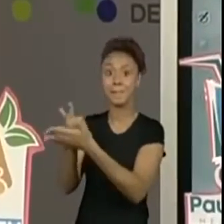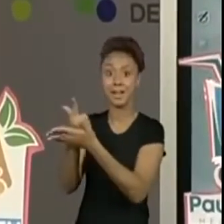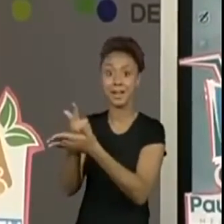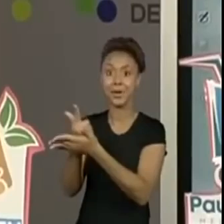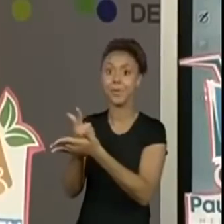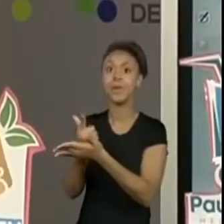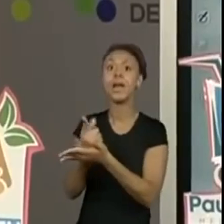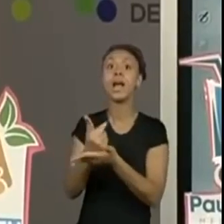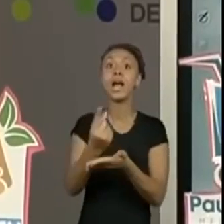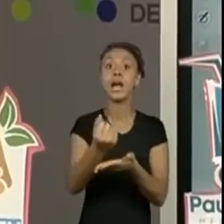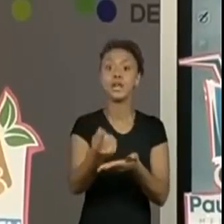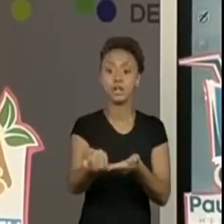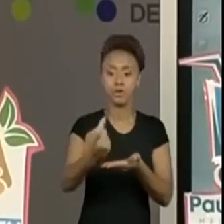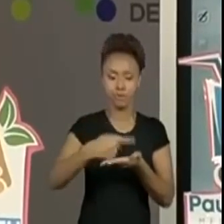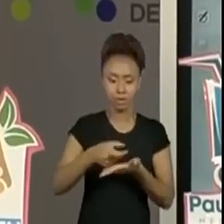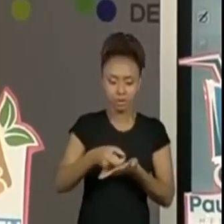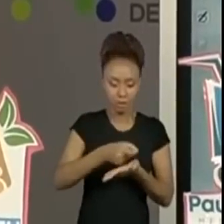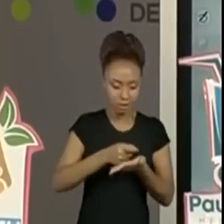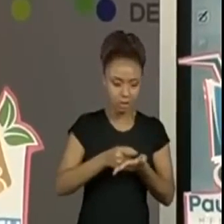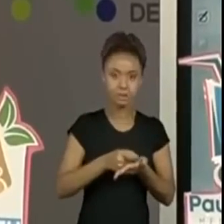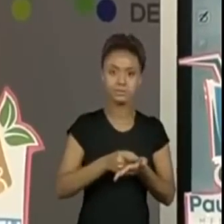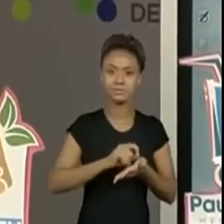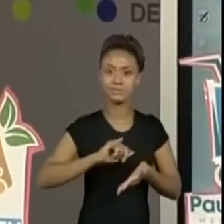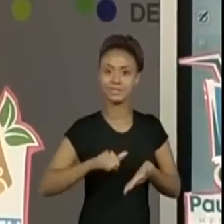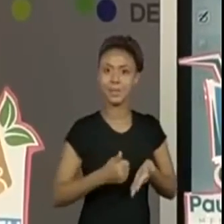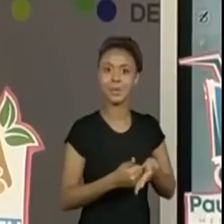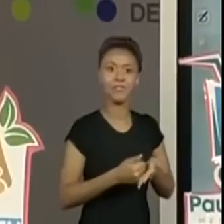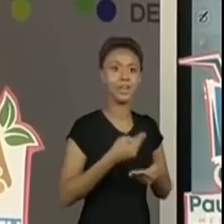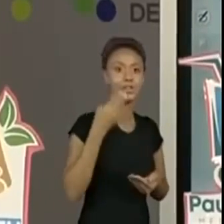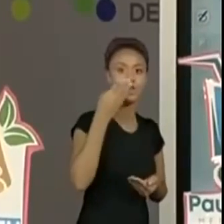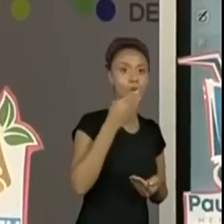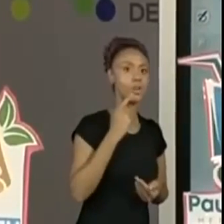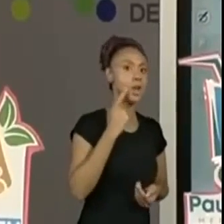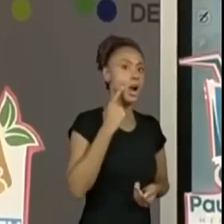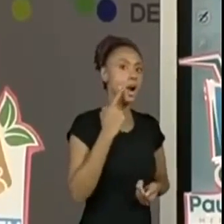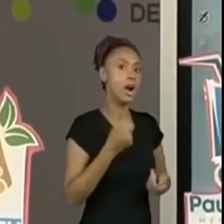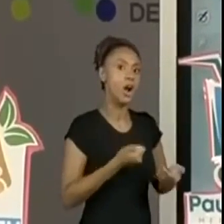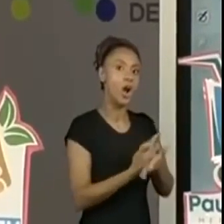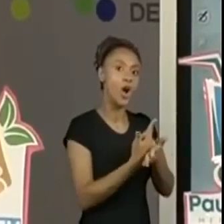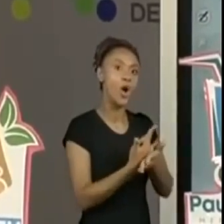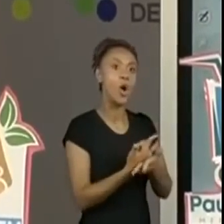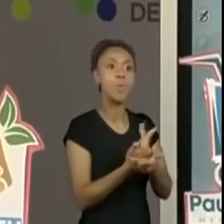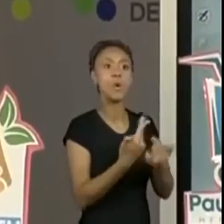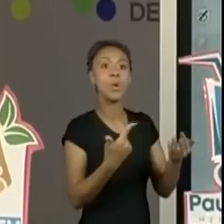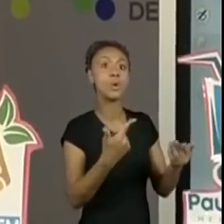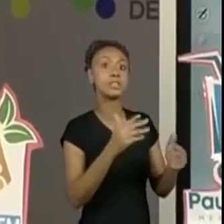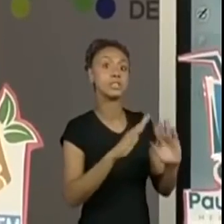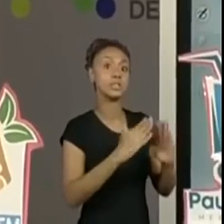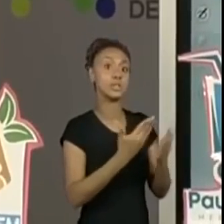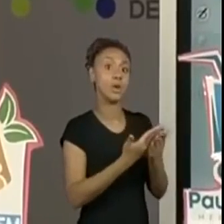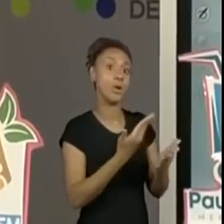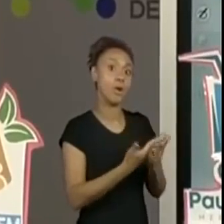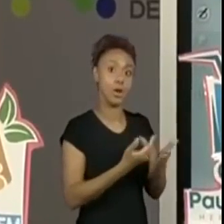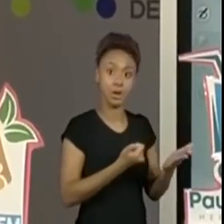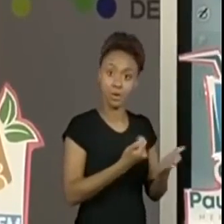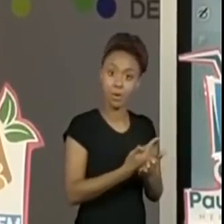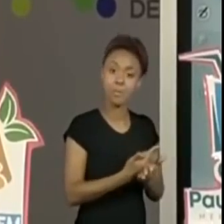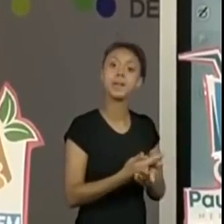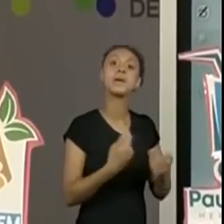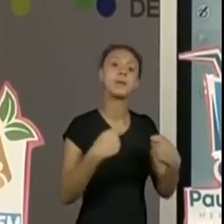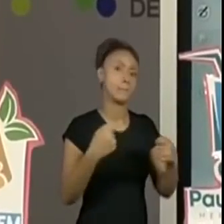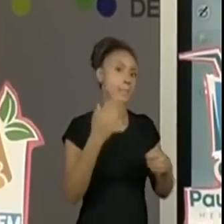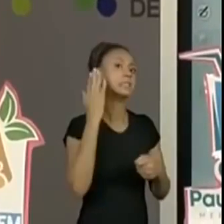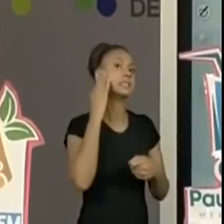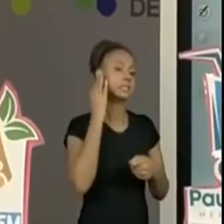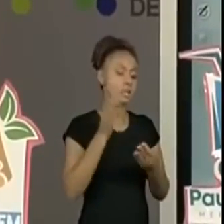aí guardando depois que comprar um doce ou alguma outra coisa, um material escolar que seja, e você precisa